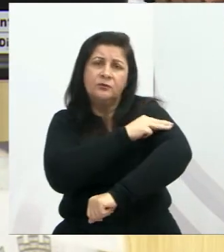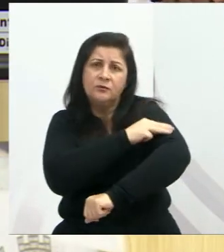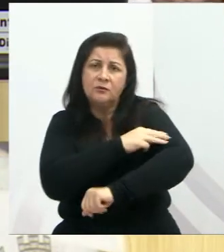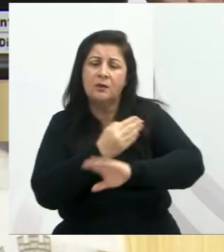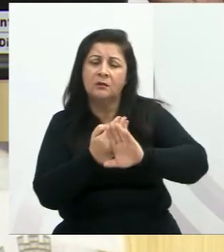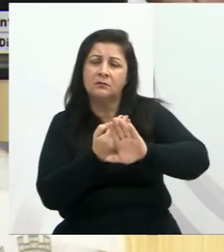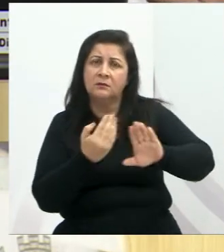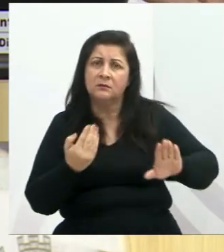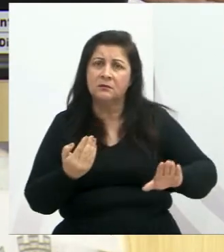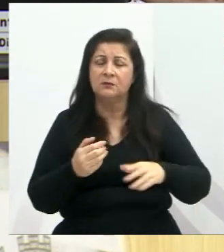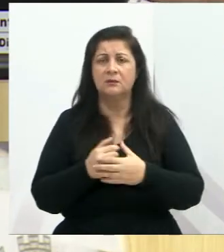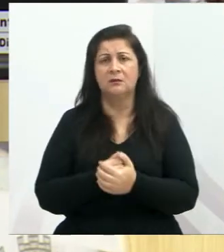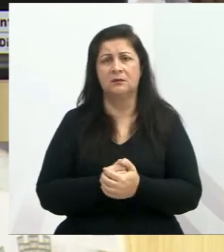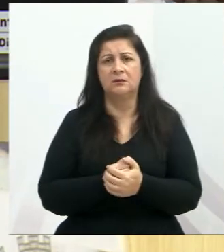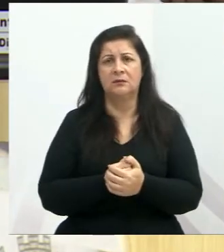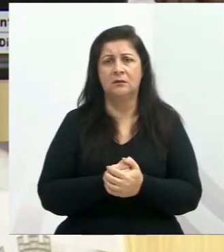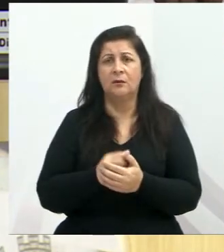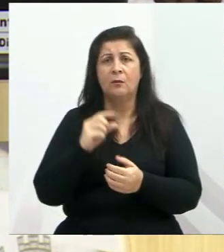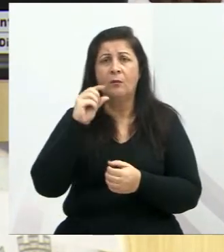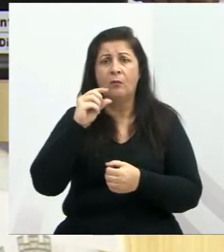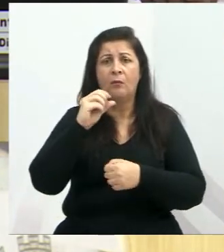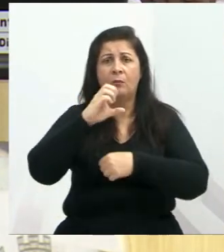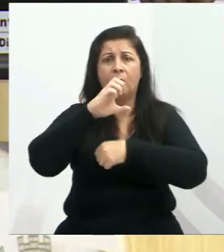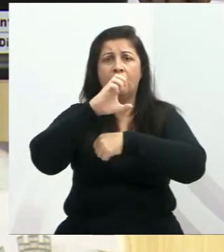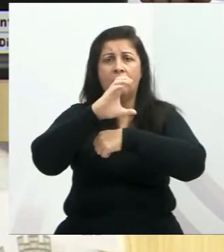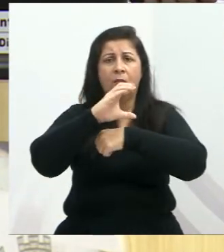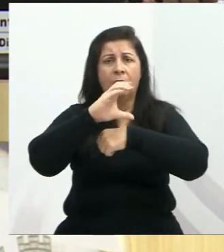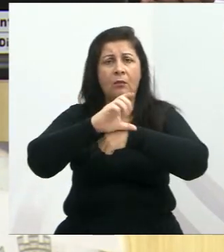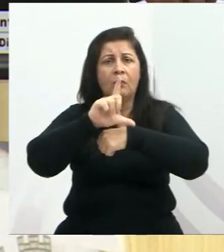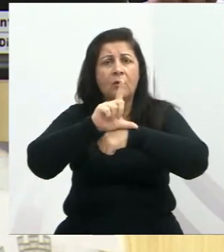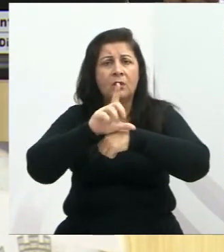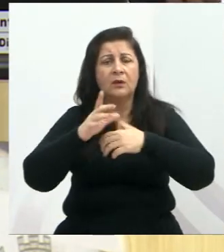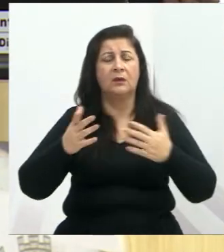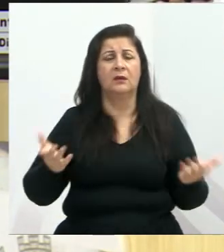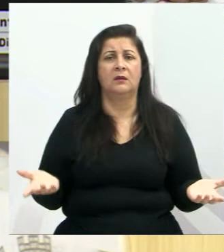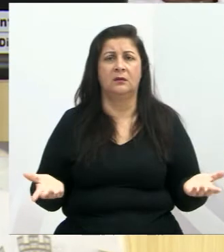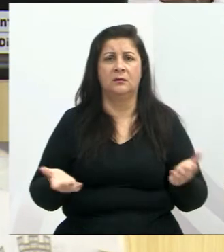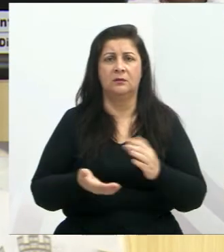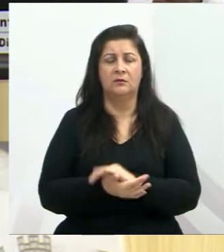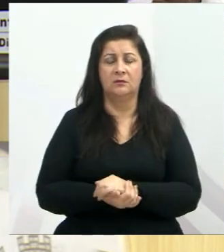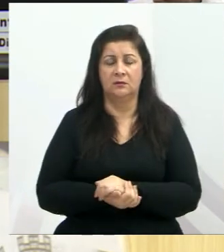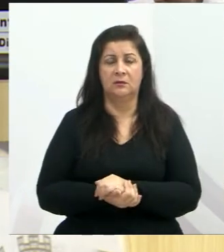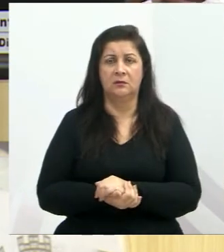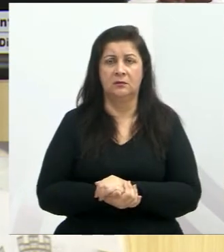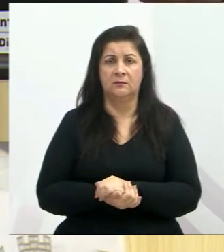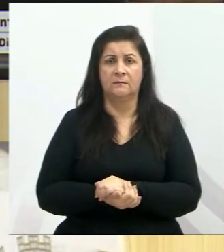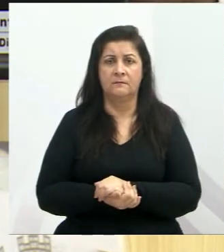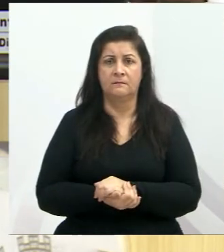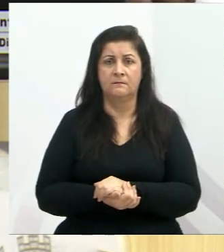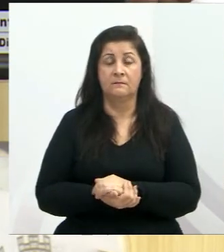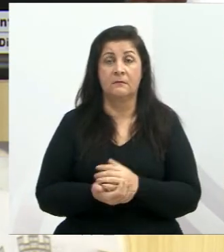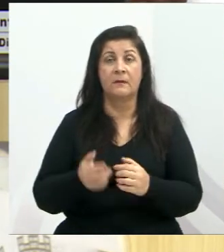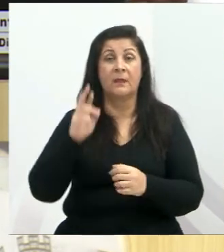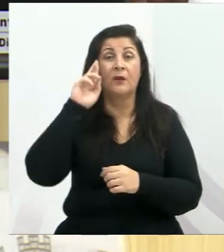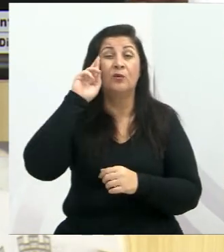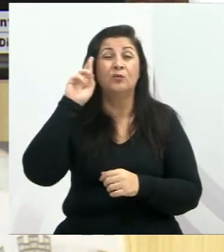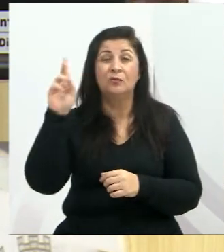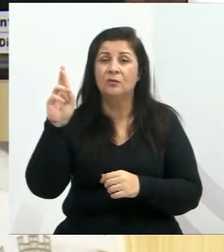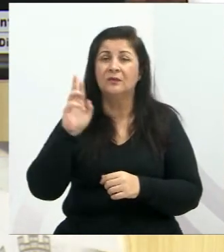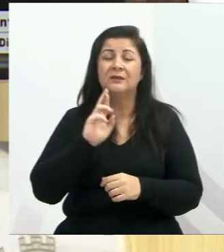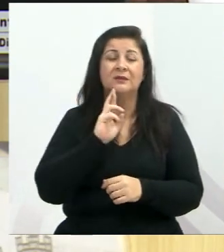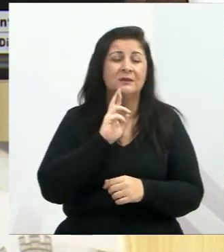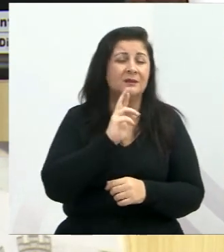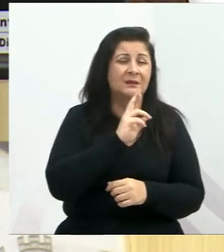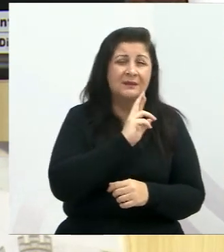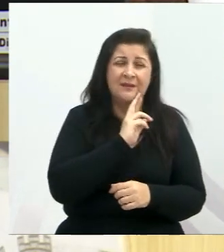e com um reduzido número de clientes dentro de seus estabelecimentos. e considerando que os donos de restaurantes reclamam